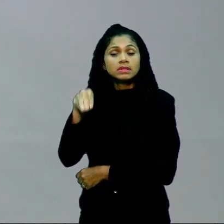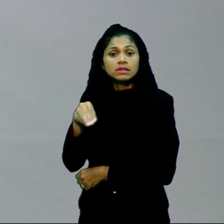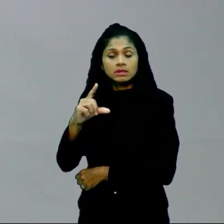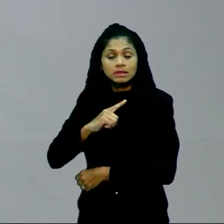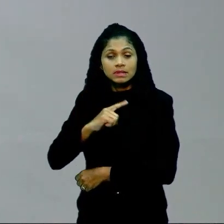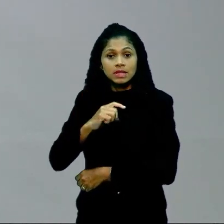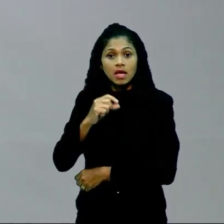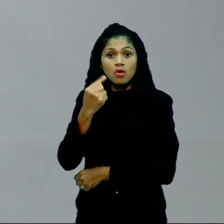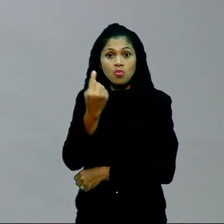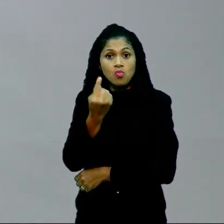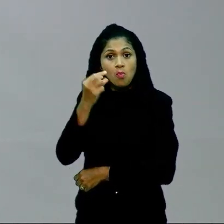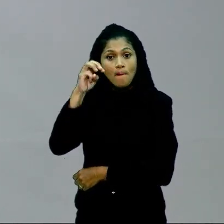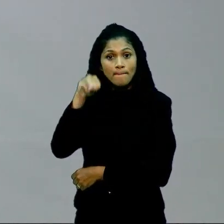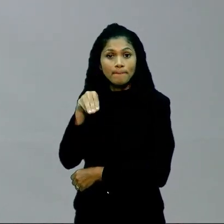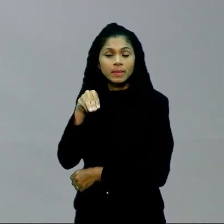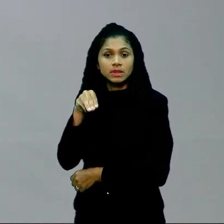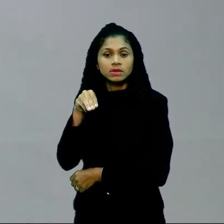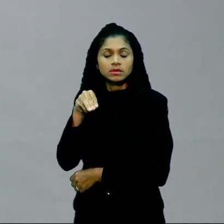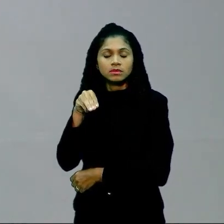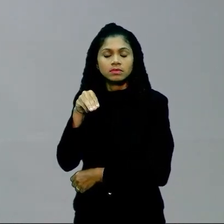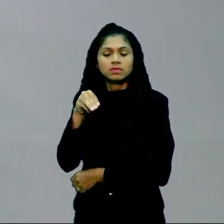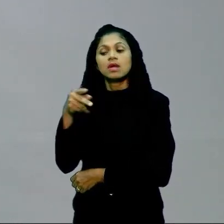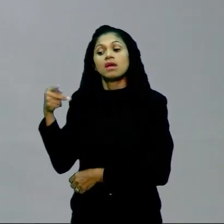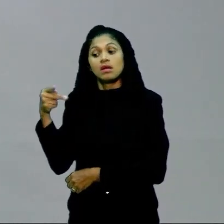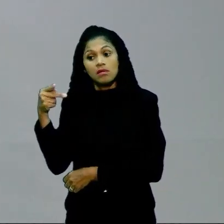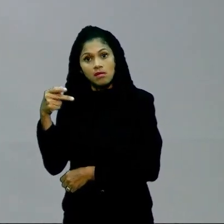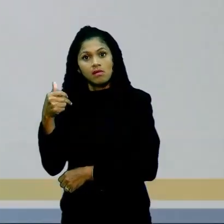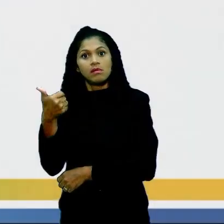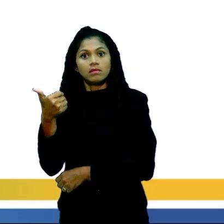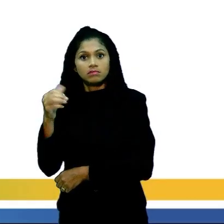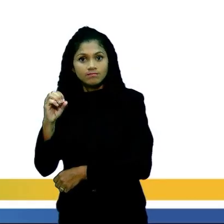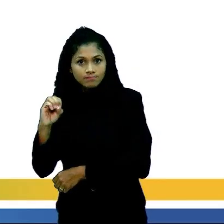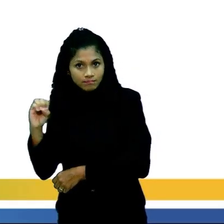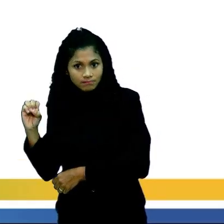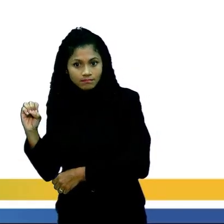vai multiplicar 100 vezes o 1.000, que é o que a gente está